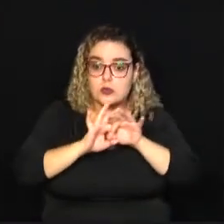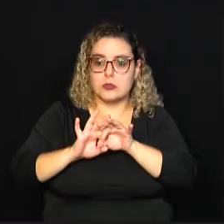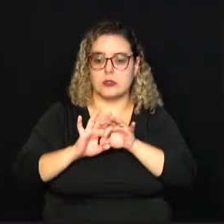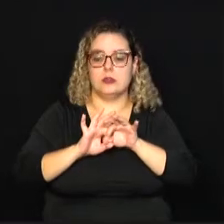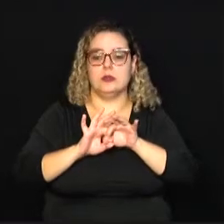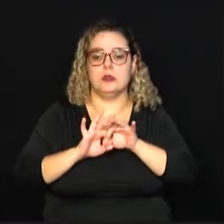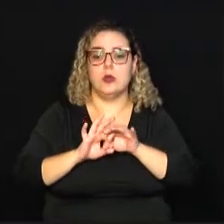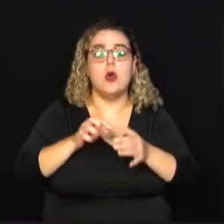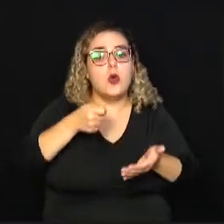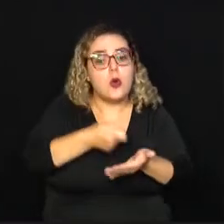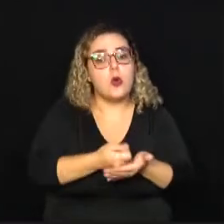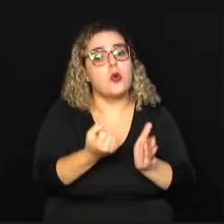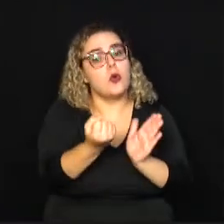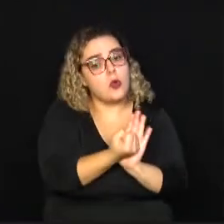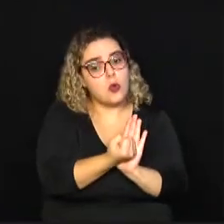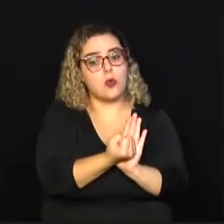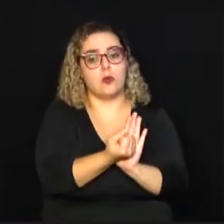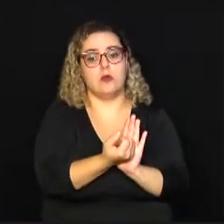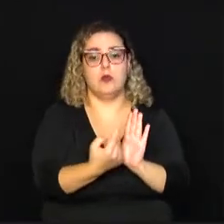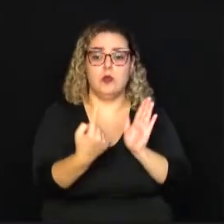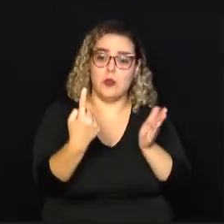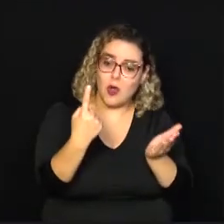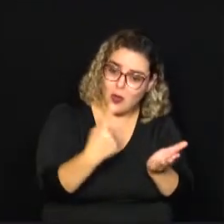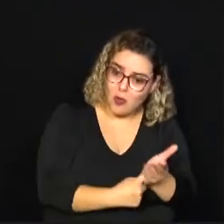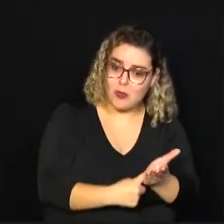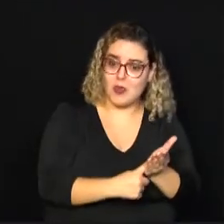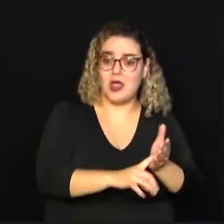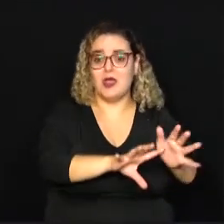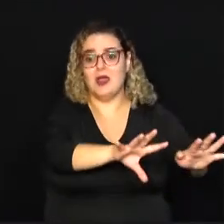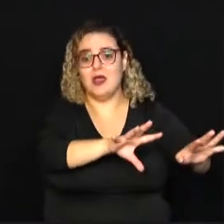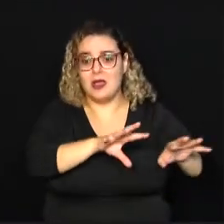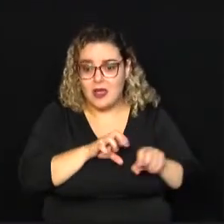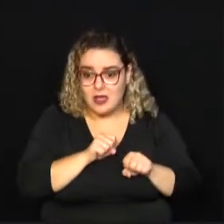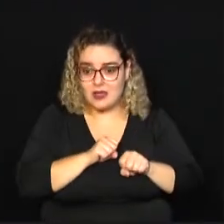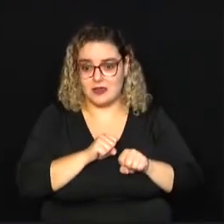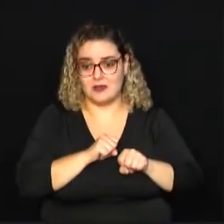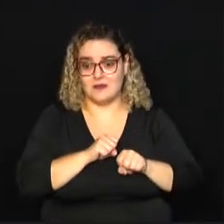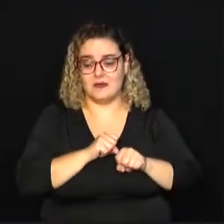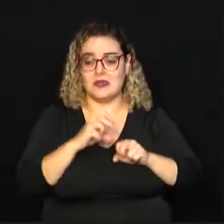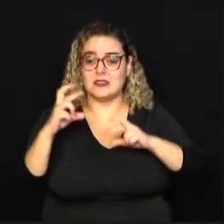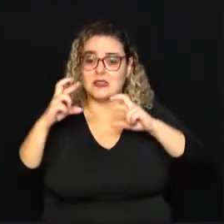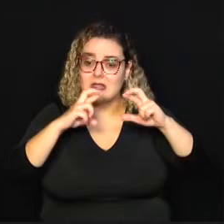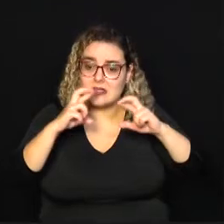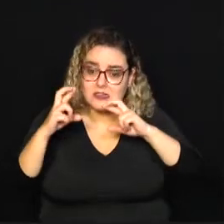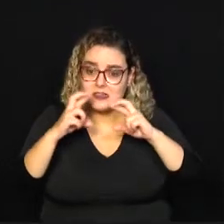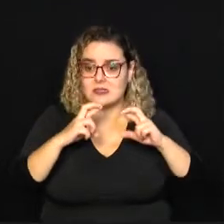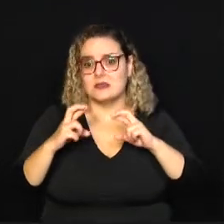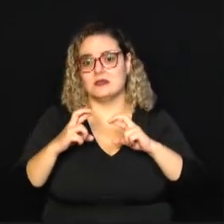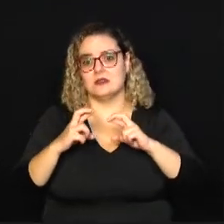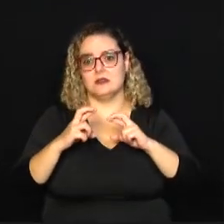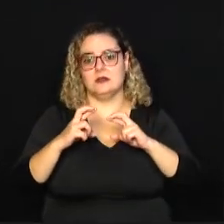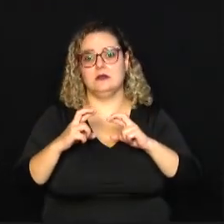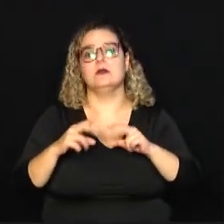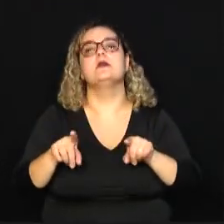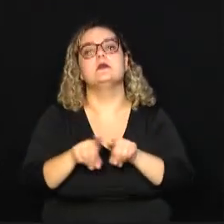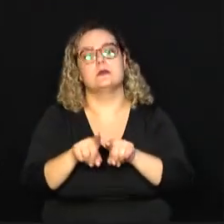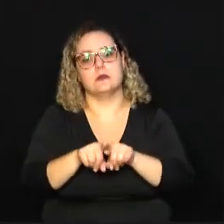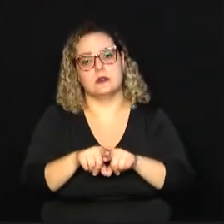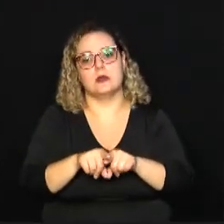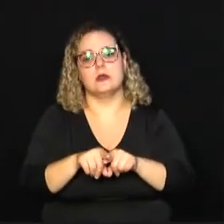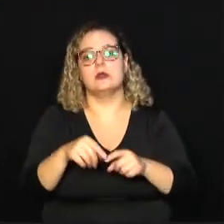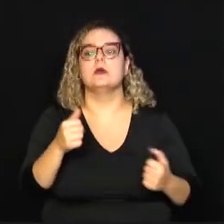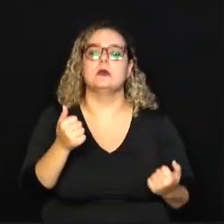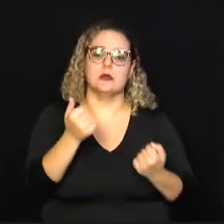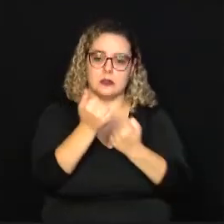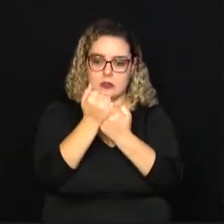unanimidade, comprometida com a adesão a essas medidas, a fiscalização a essa medida e as medidas de apoio a quem